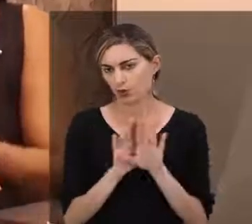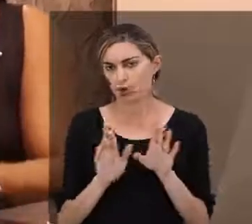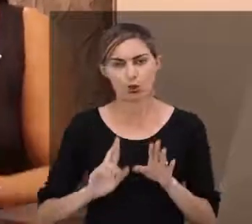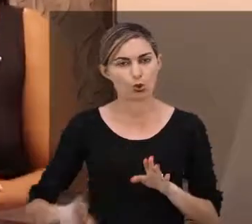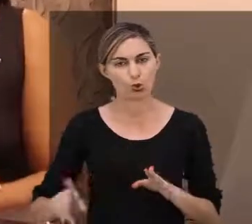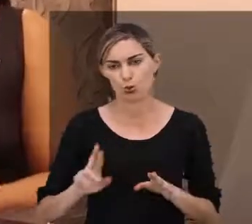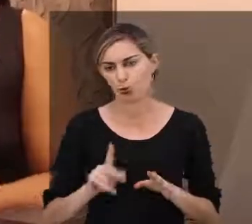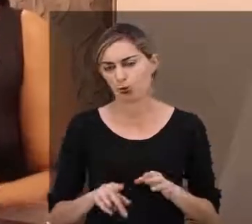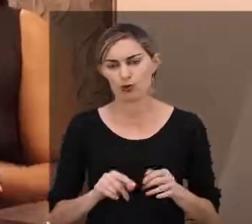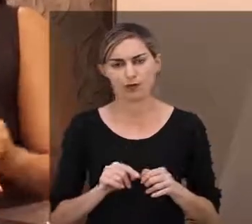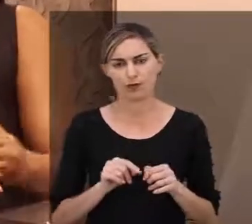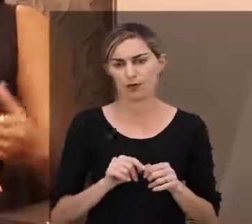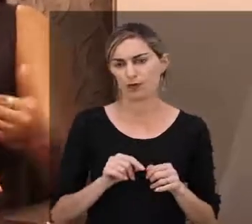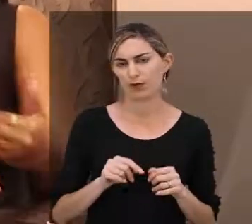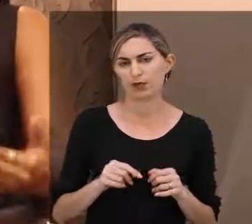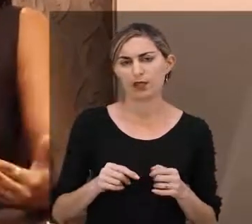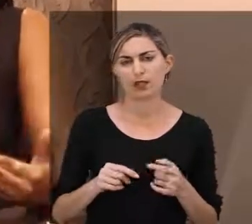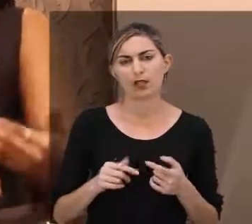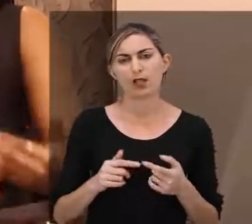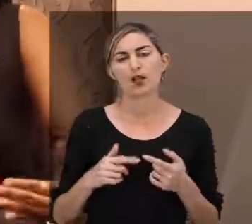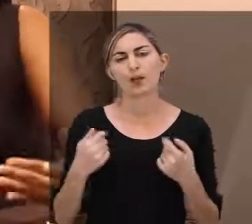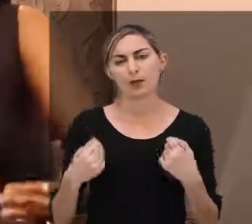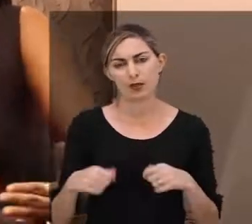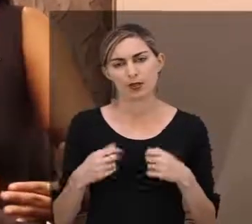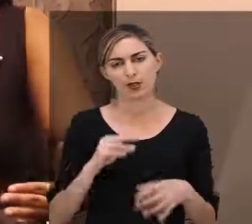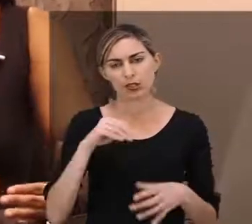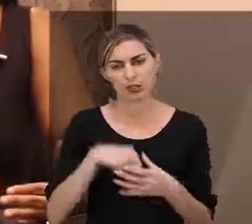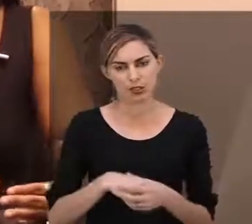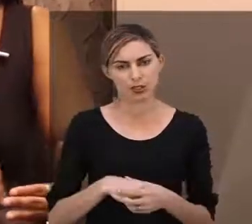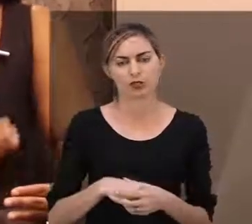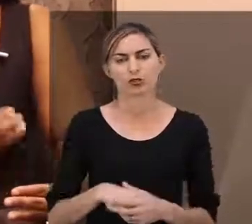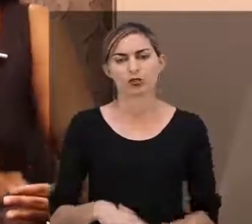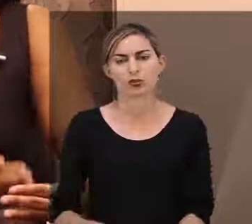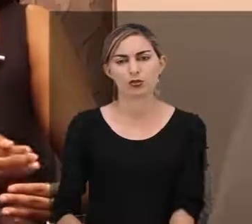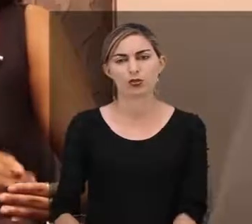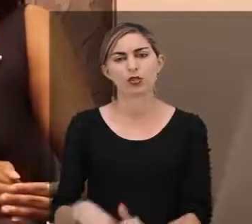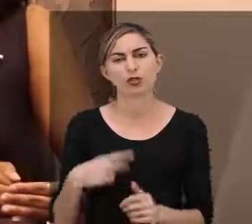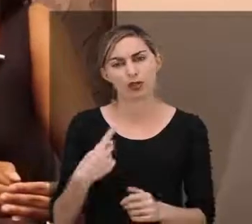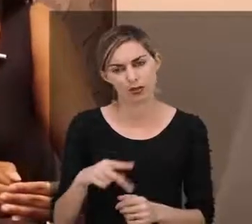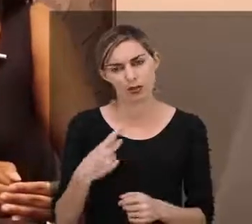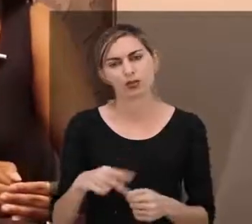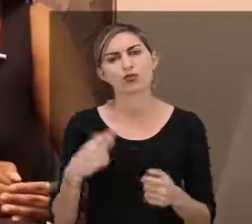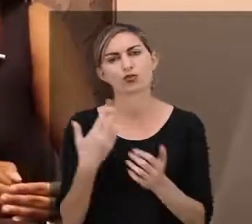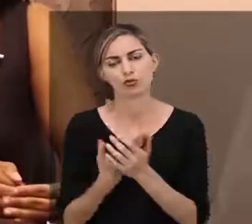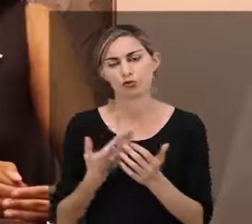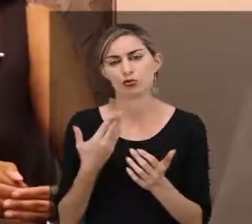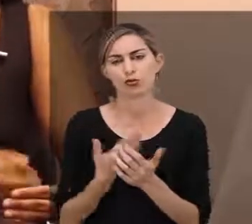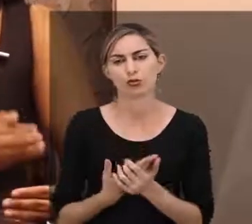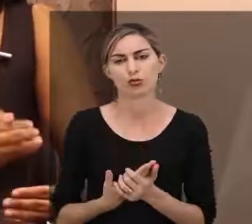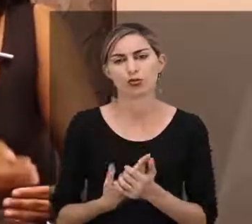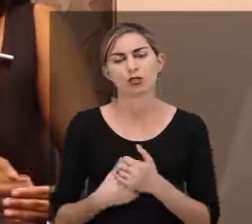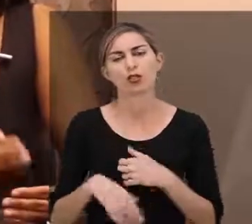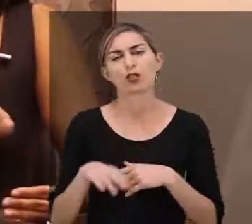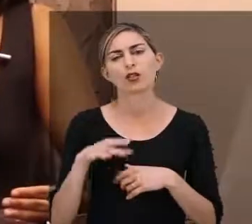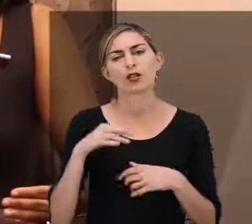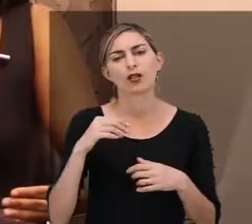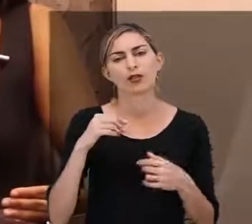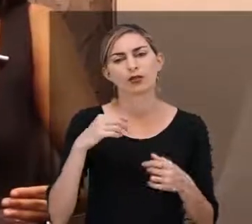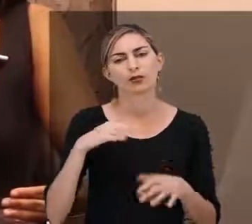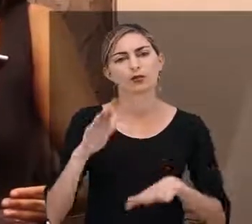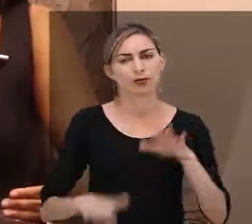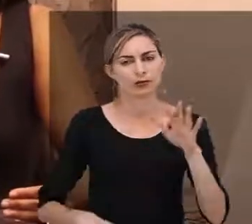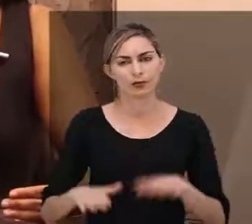vai atender o pedido do cliente, não, a gente tem que atender, mas dentro da possibilidade. É para isso que a gente estuda, né? Para atender dentro